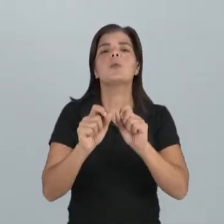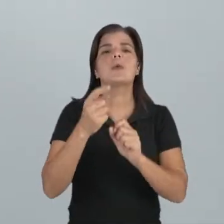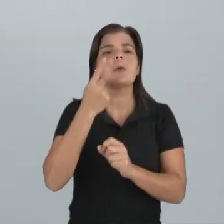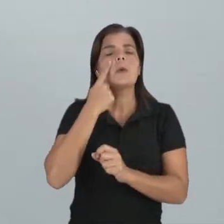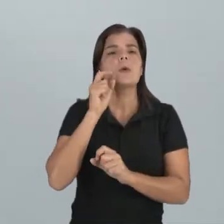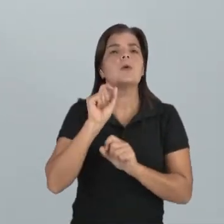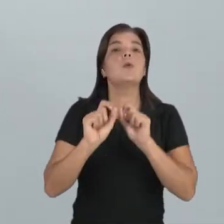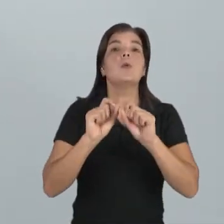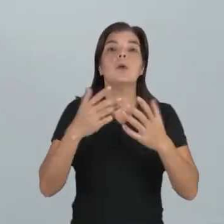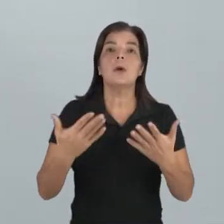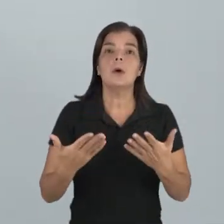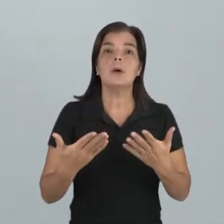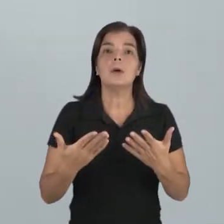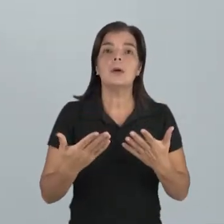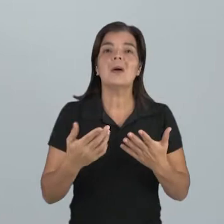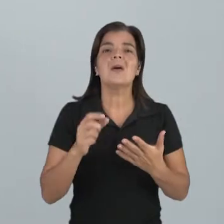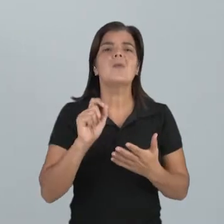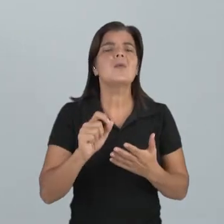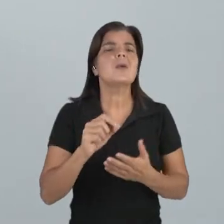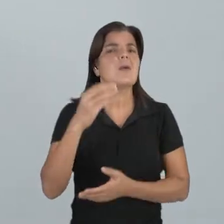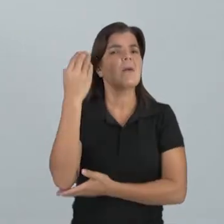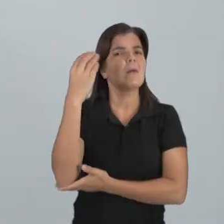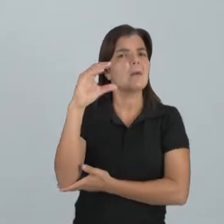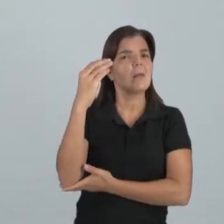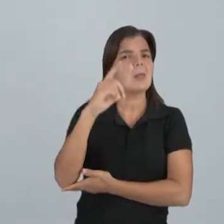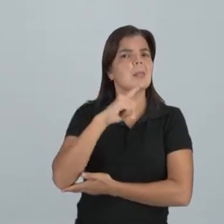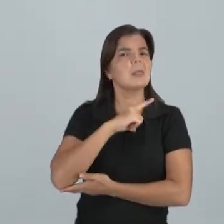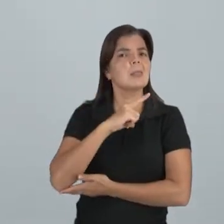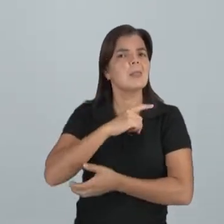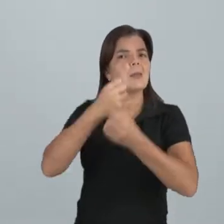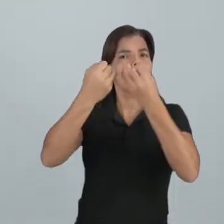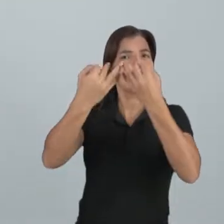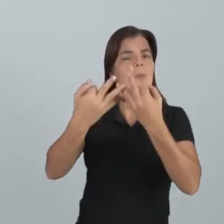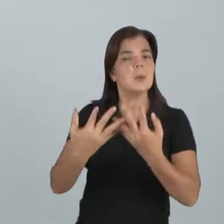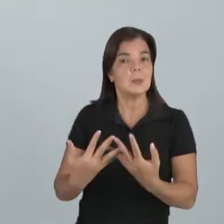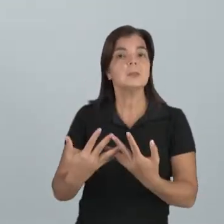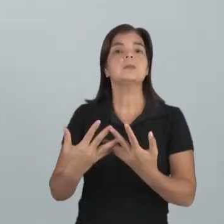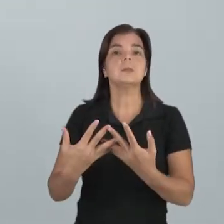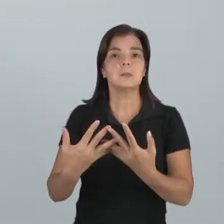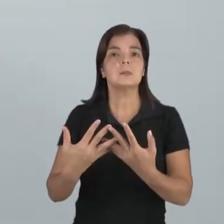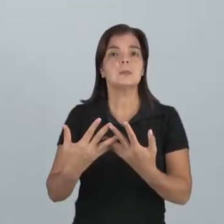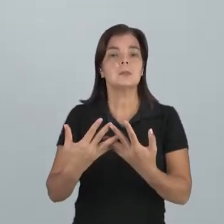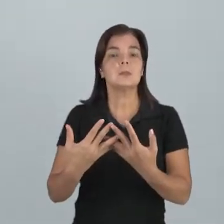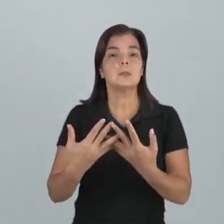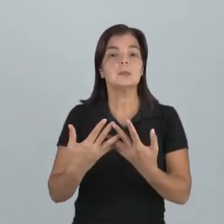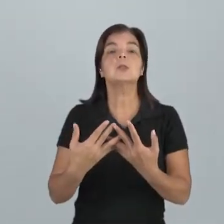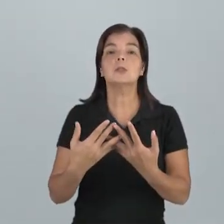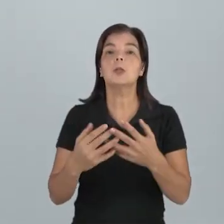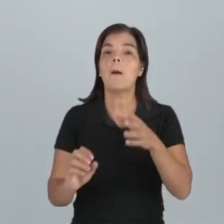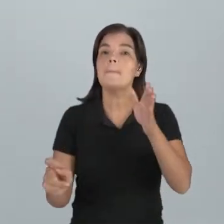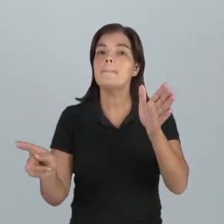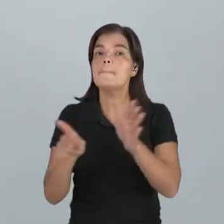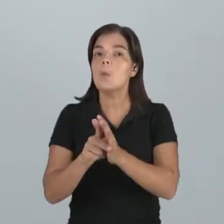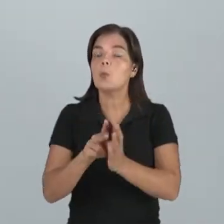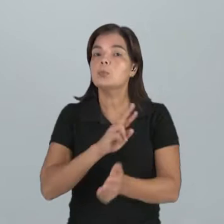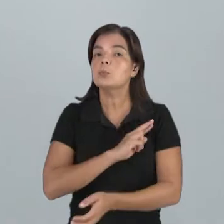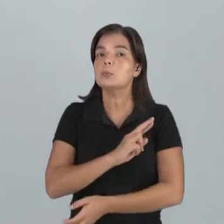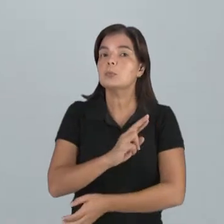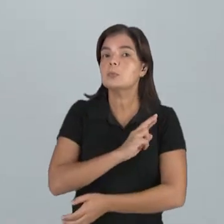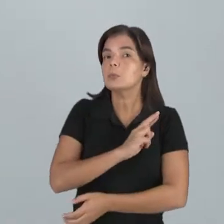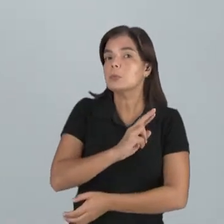ver o que a ciência tem a falar a respeito da natureza da